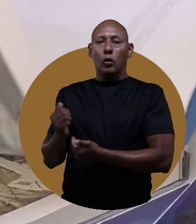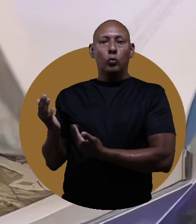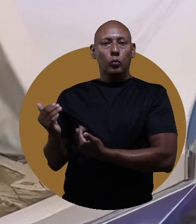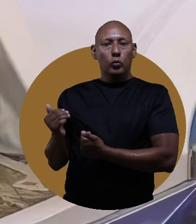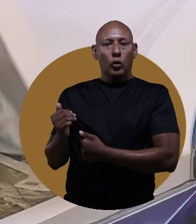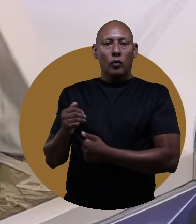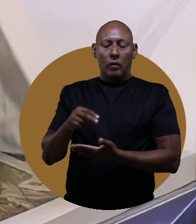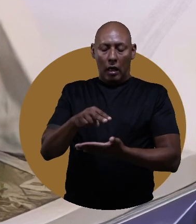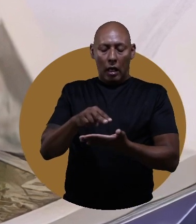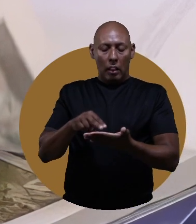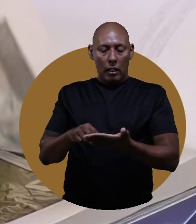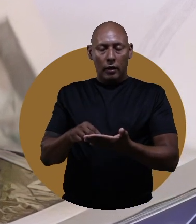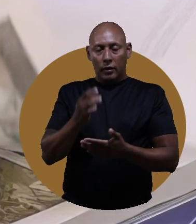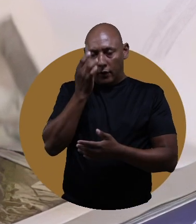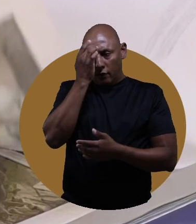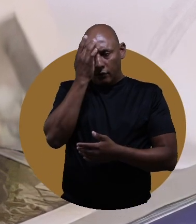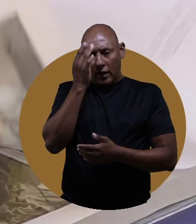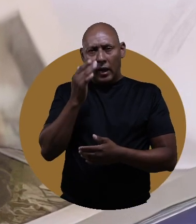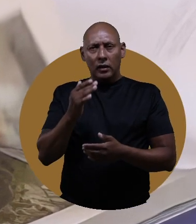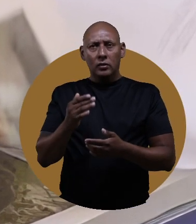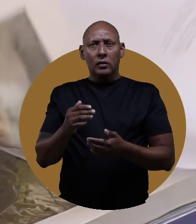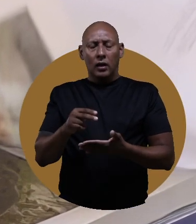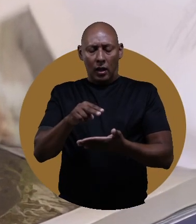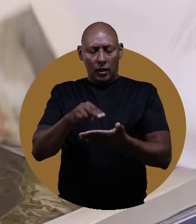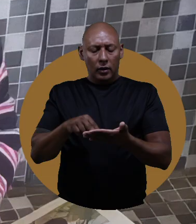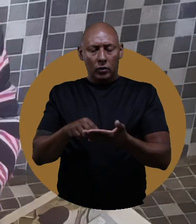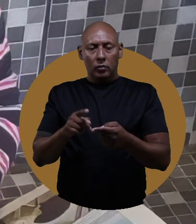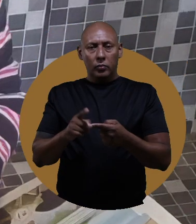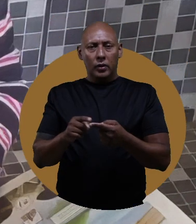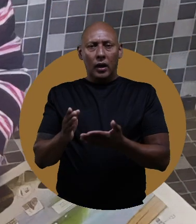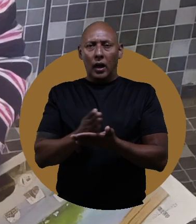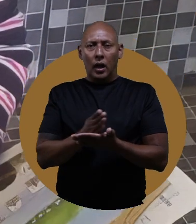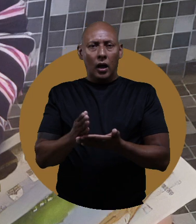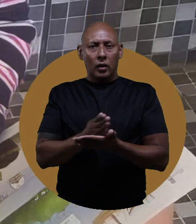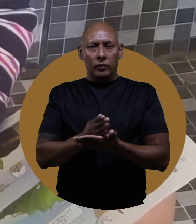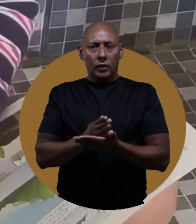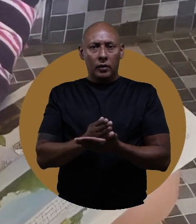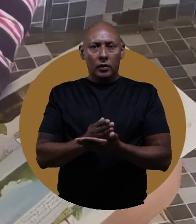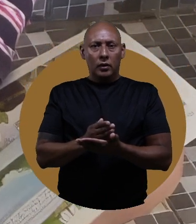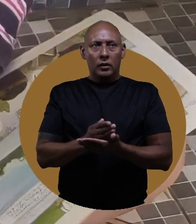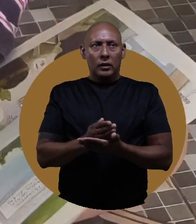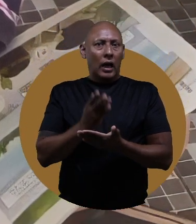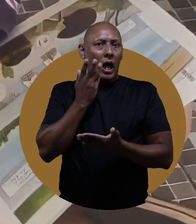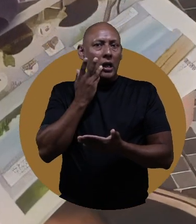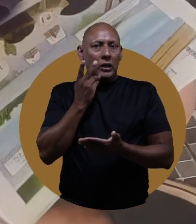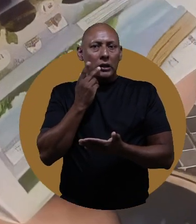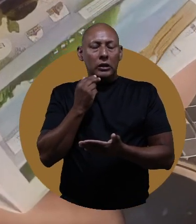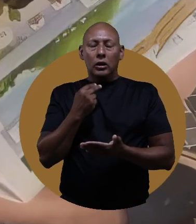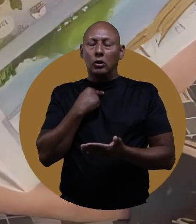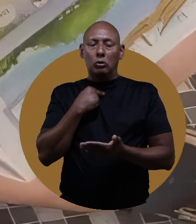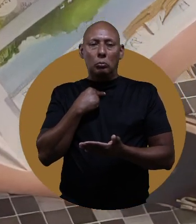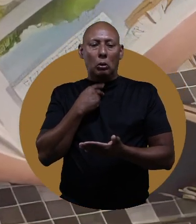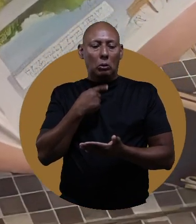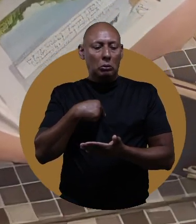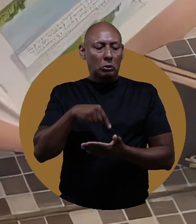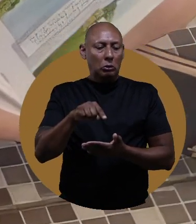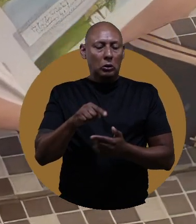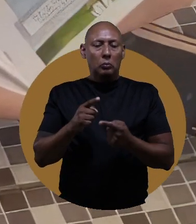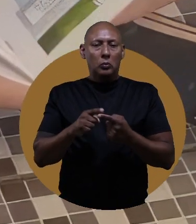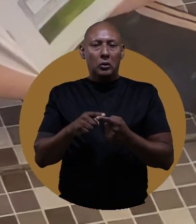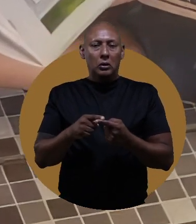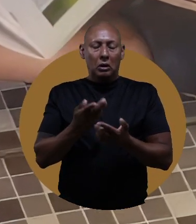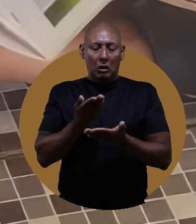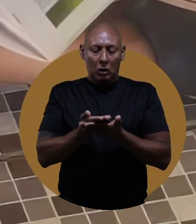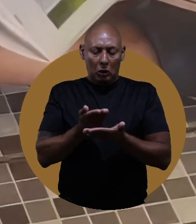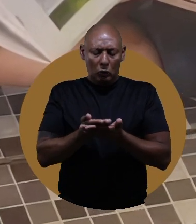né? E facilitar o acesso, né? Porque muitas vezes, ou a pessoa, as crianças às vezes, né, estão no, na escola, depois